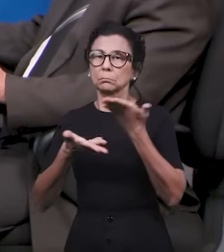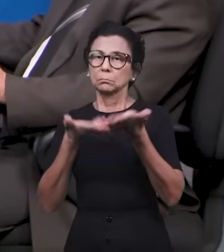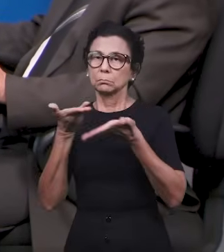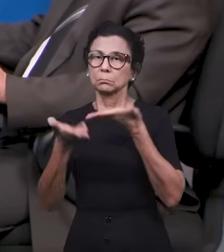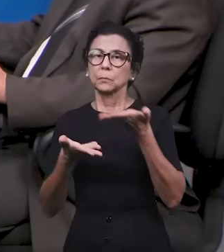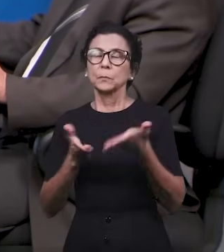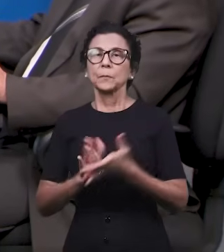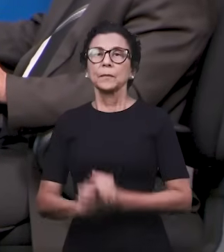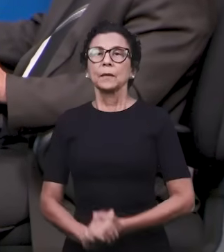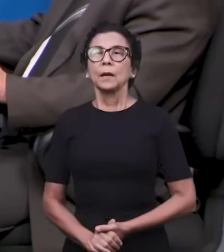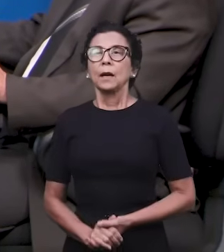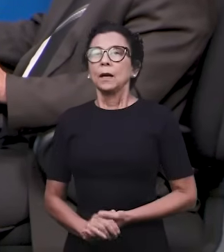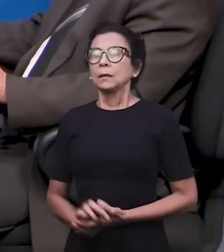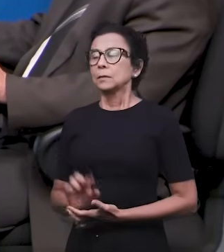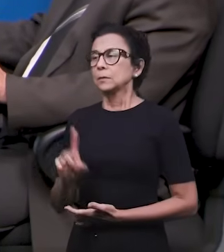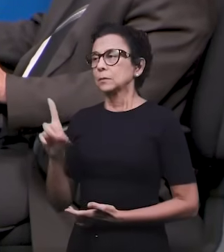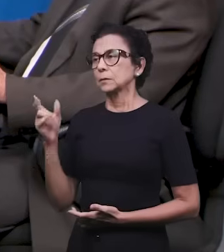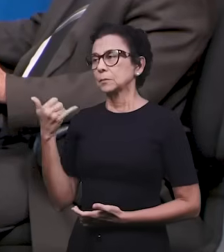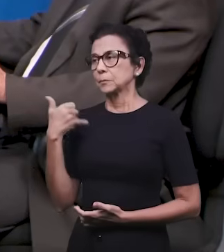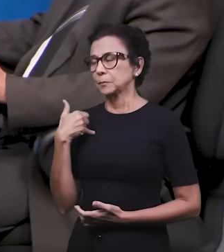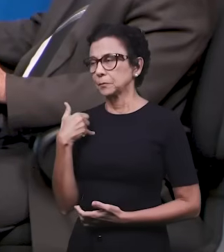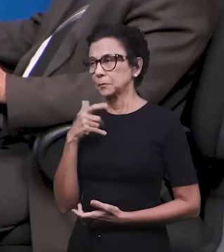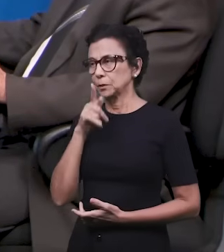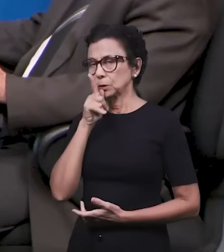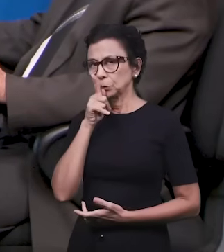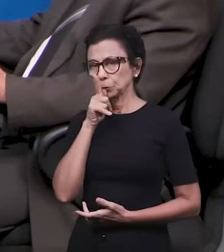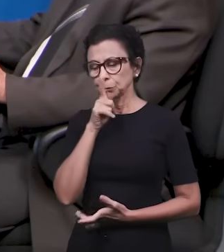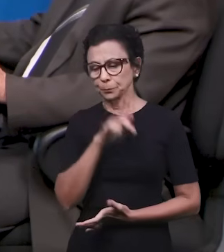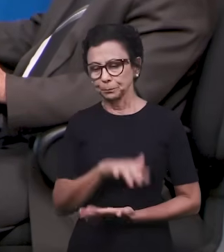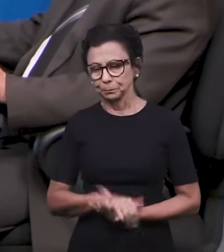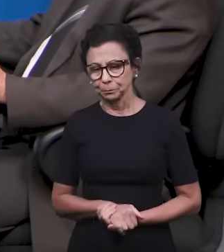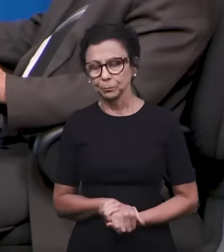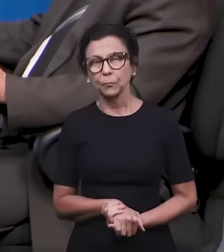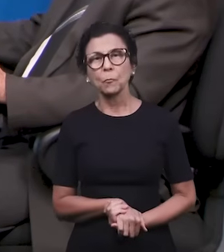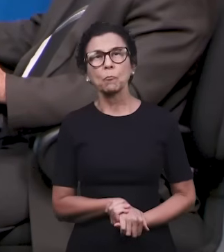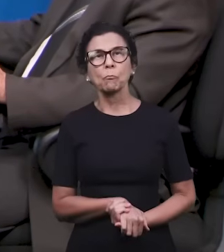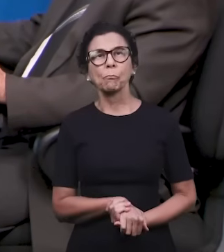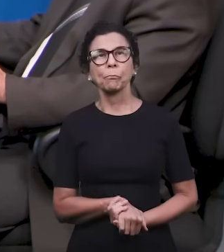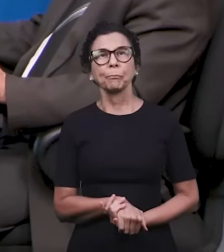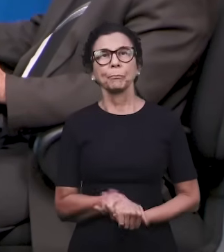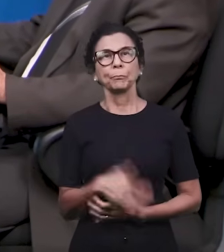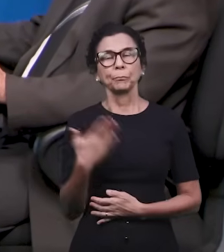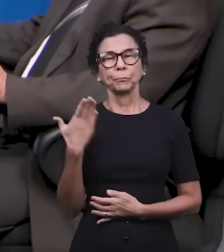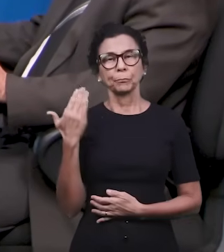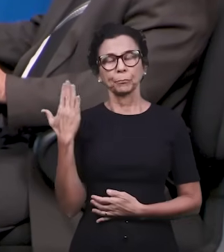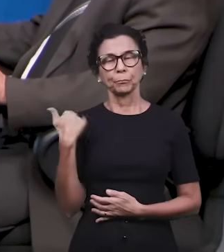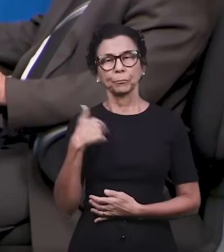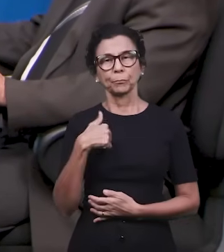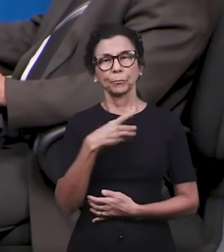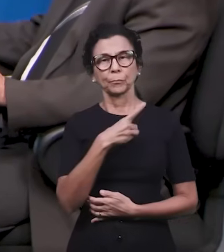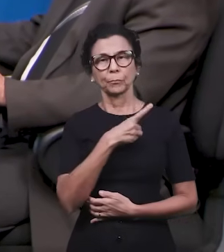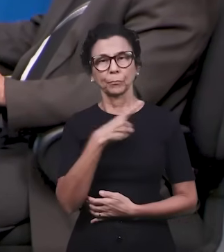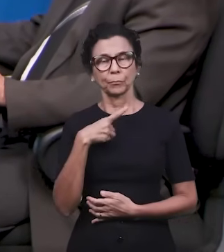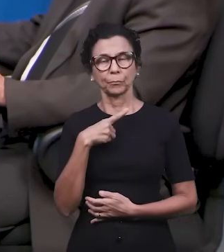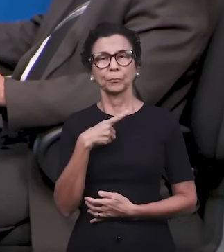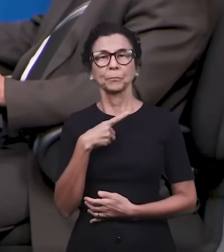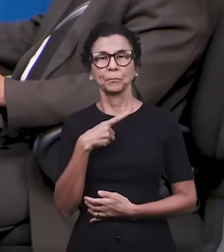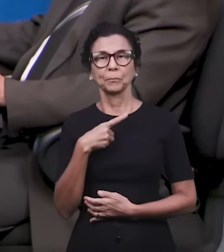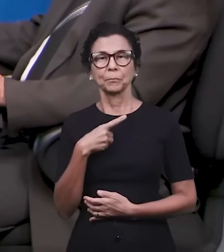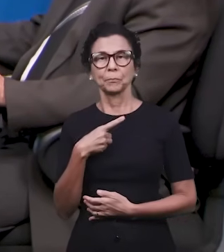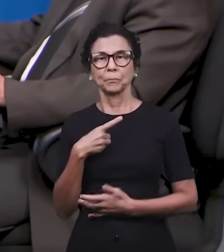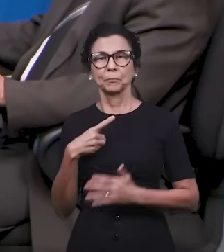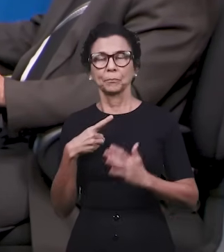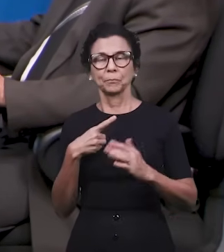lembro, em cima do que você está falando, Gilson, eu era diácono numa igreja,